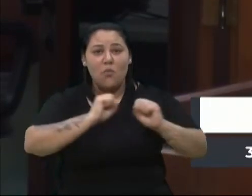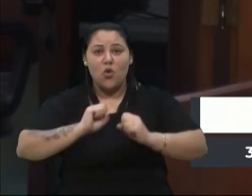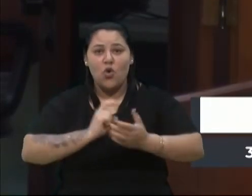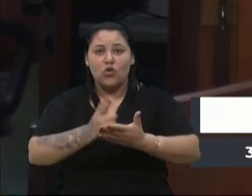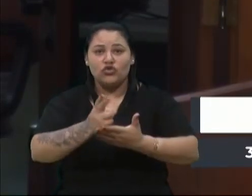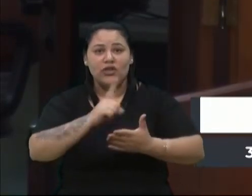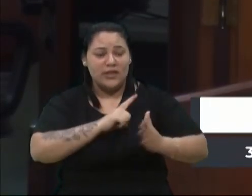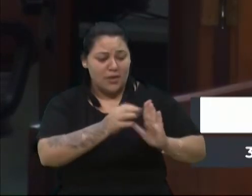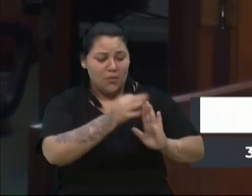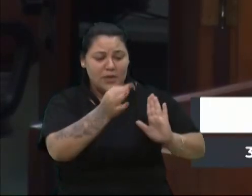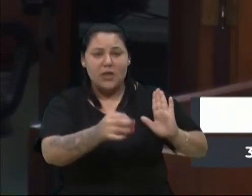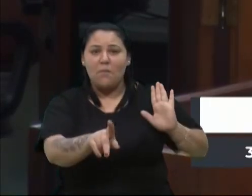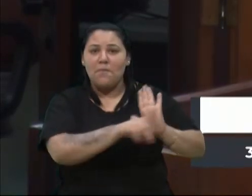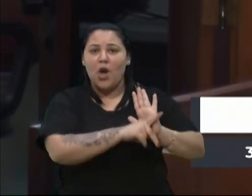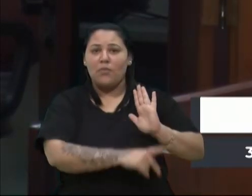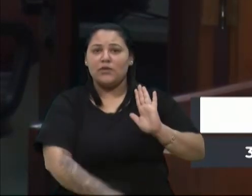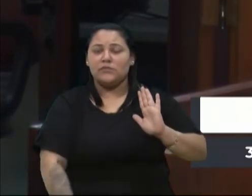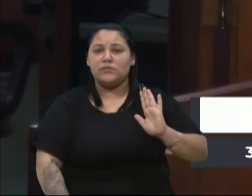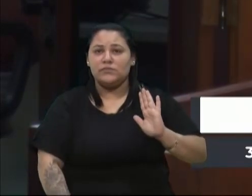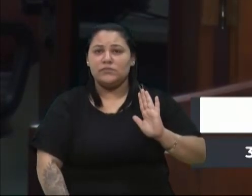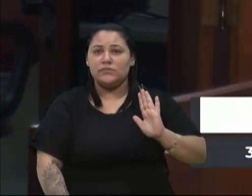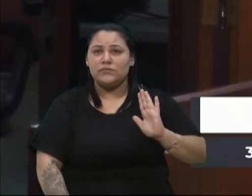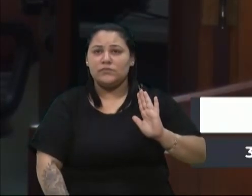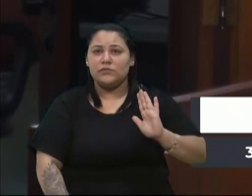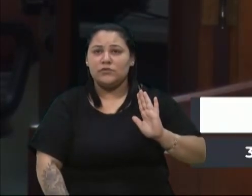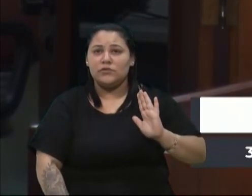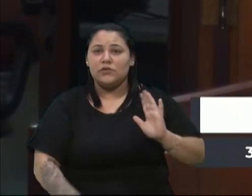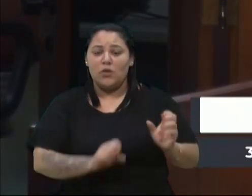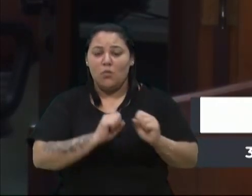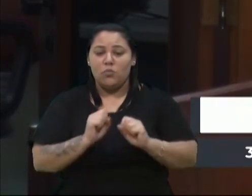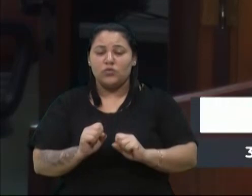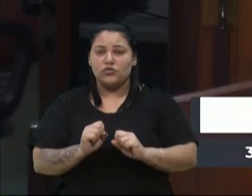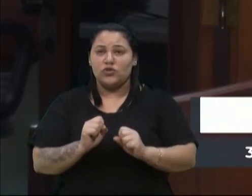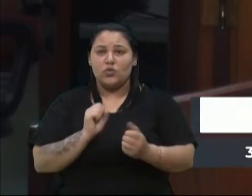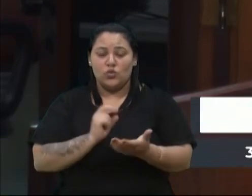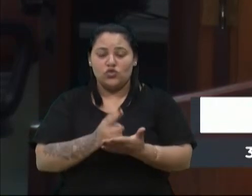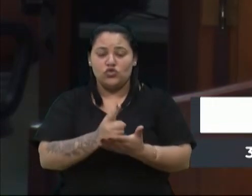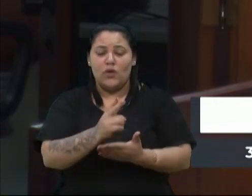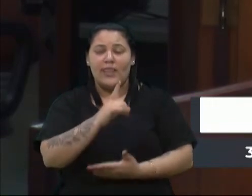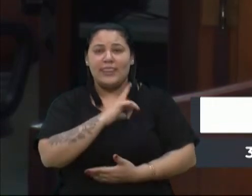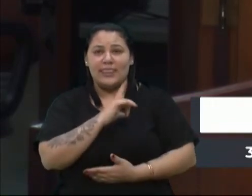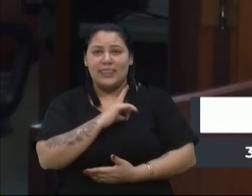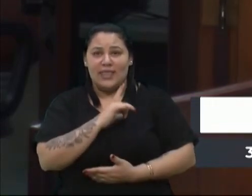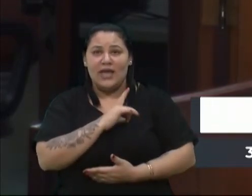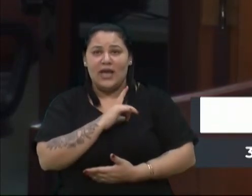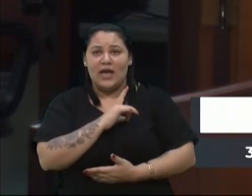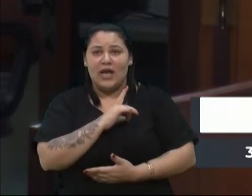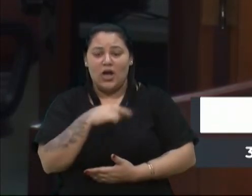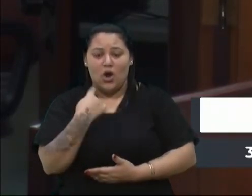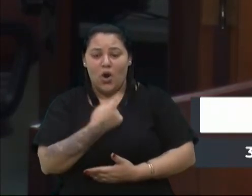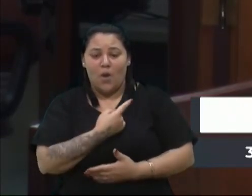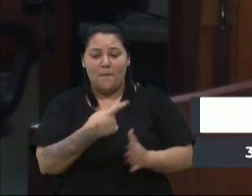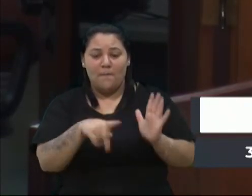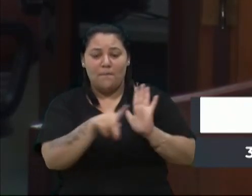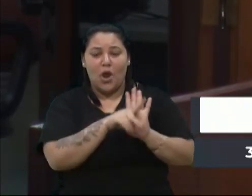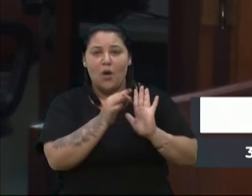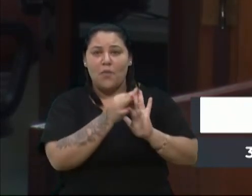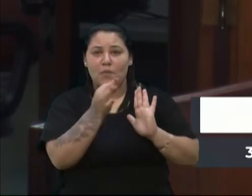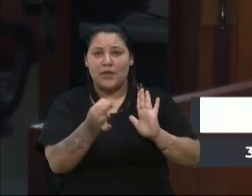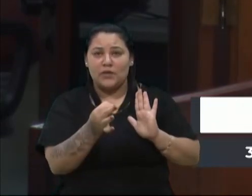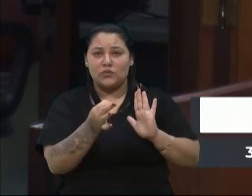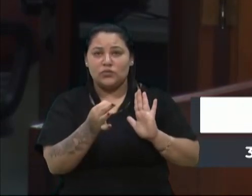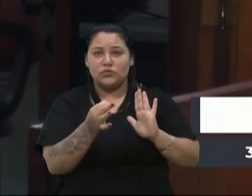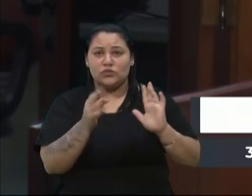tendo opiniões próprias, que a gente podia continuar tendo as nossas próprias opiniões sobre a